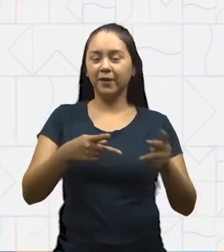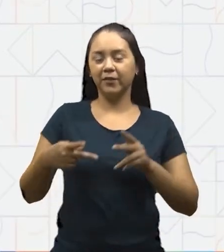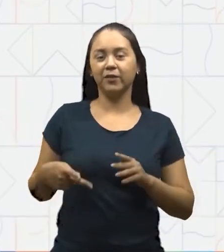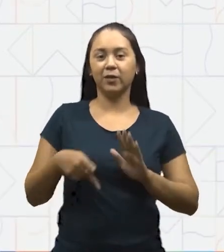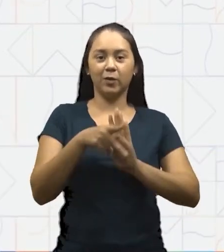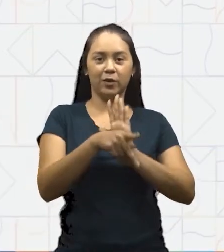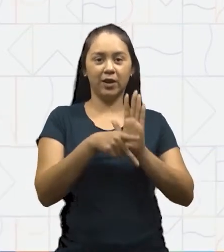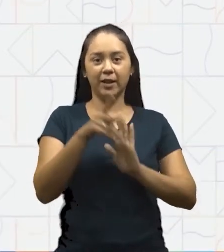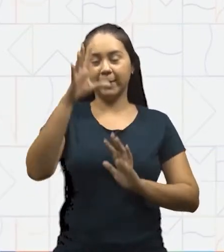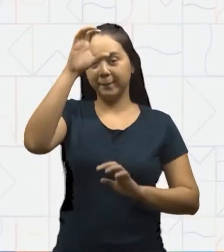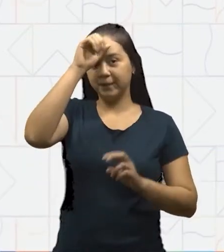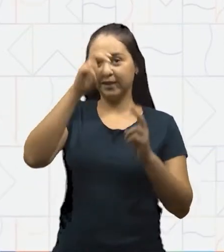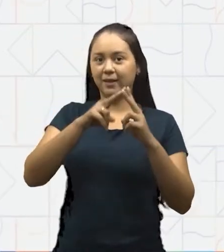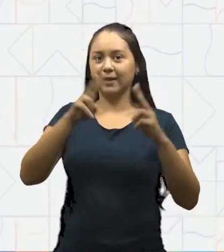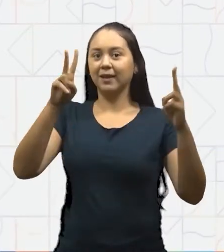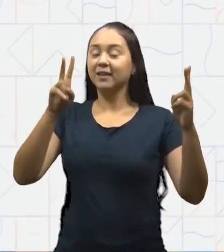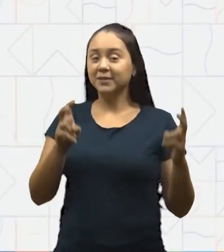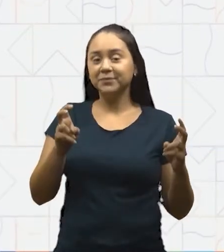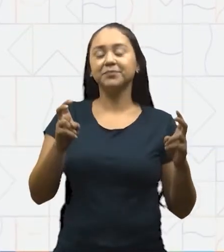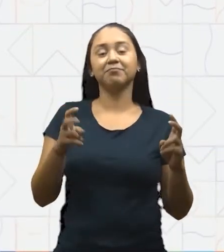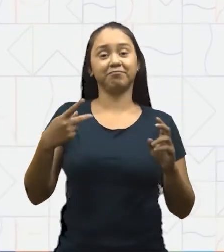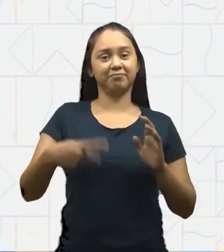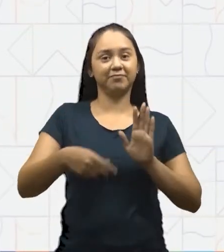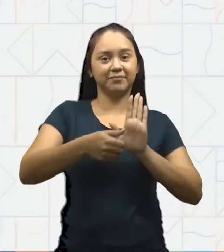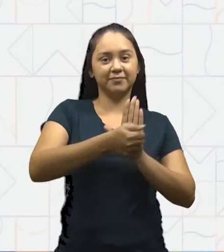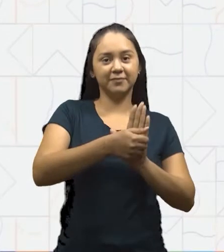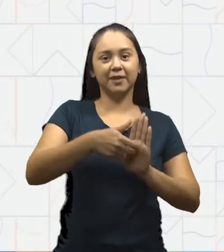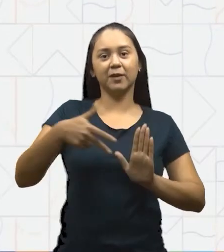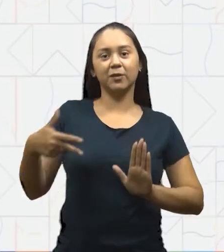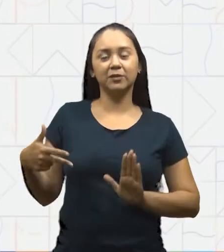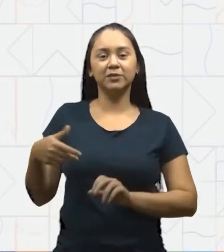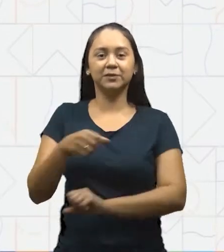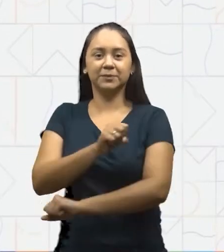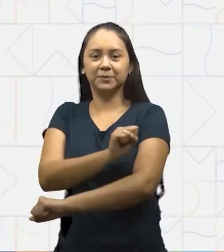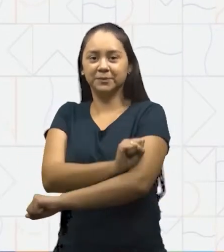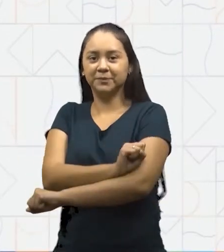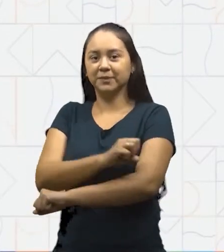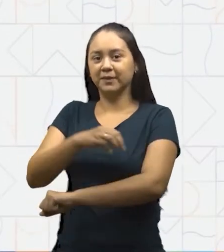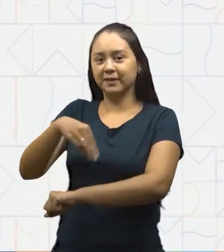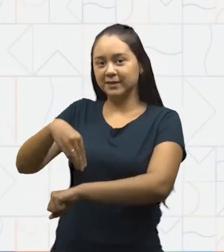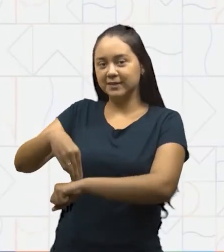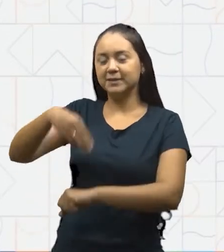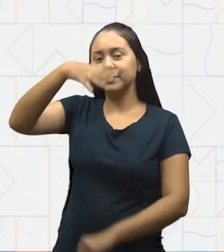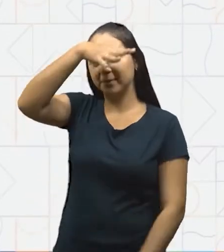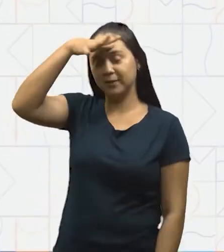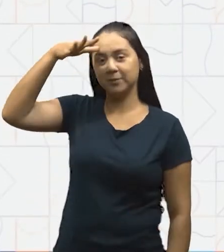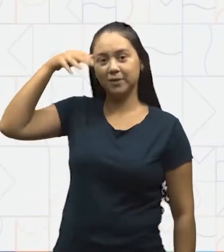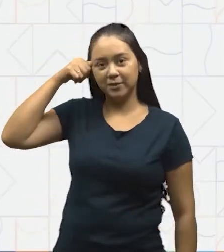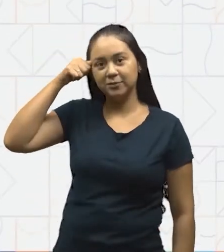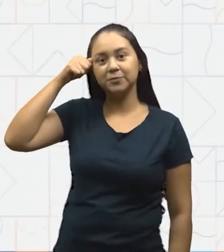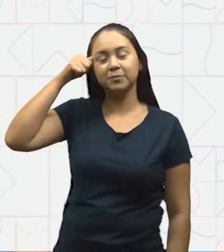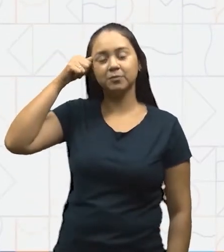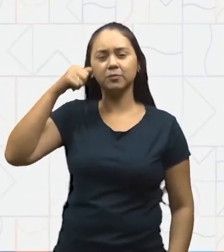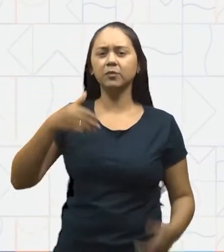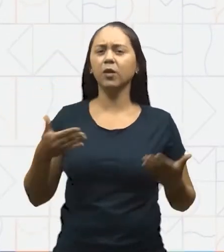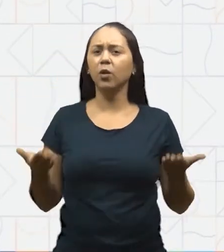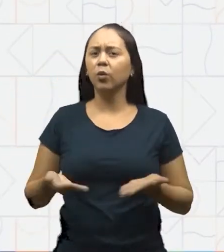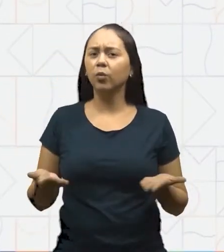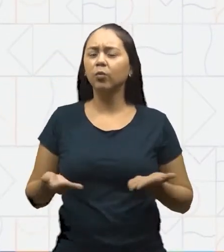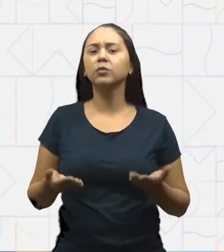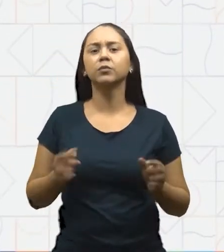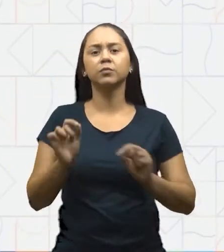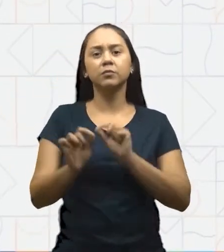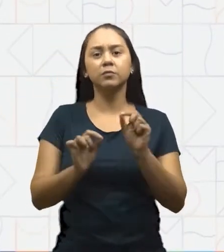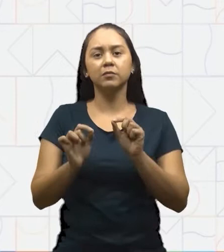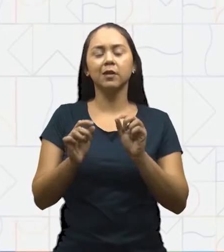bem-vindo ao projeto Aprender Além da Escola do Centro de Mídias e Tecnologias Educacionais da CEMED Manaus.